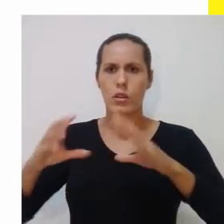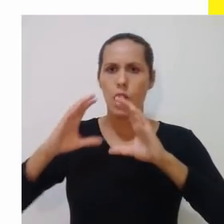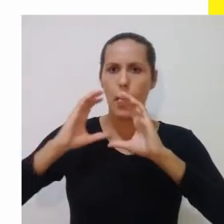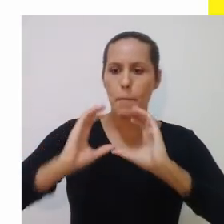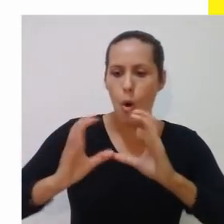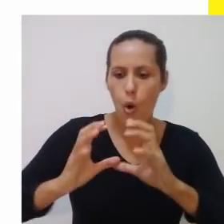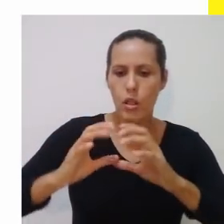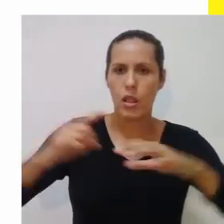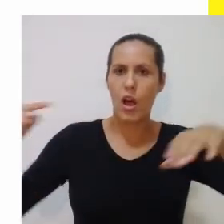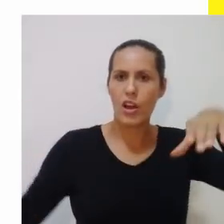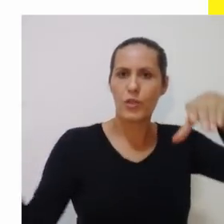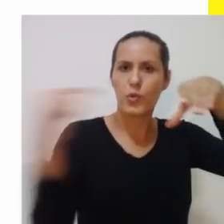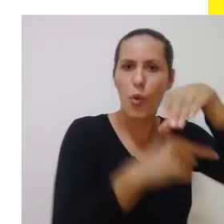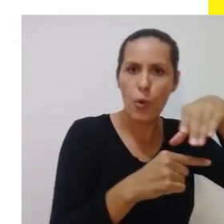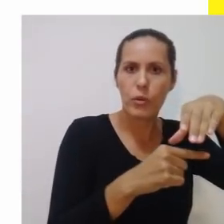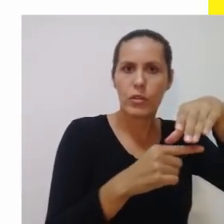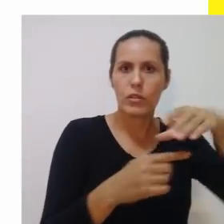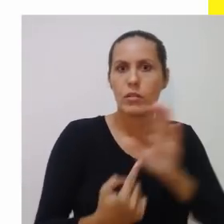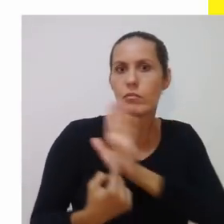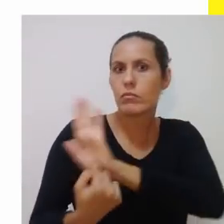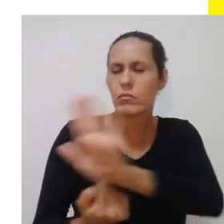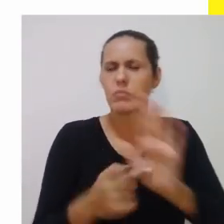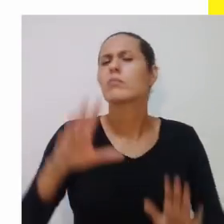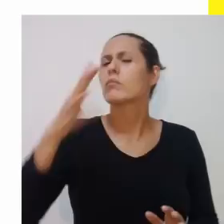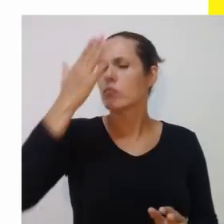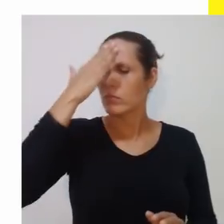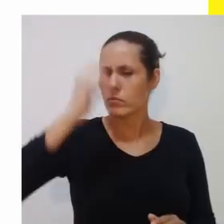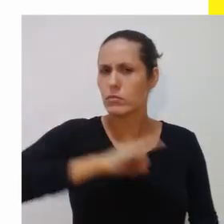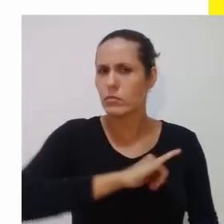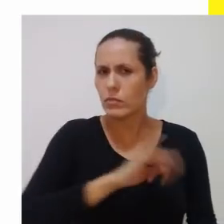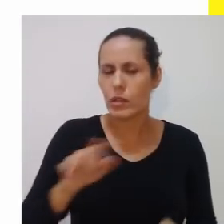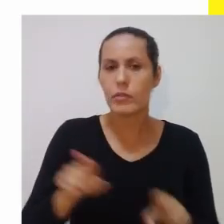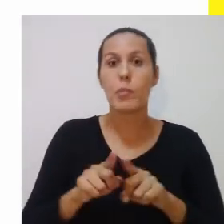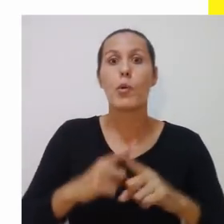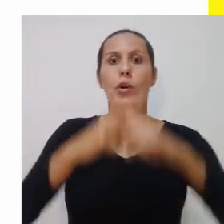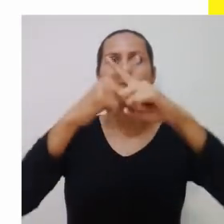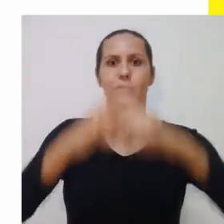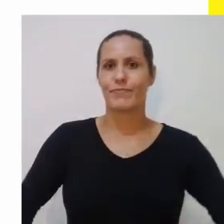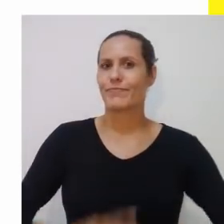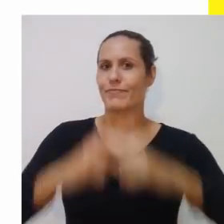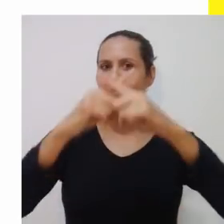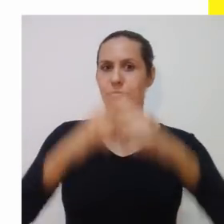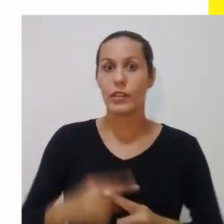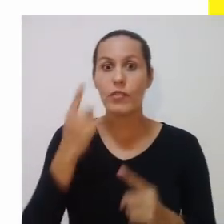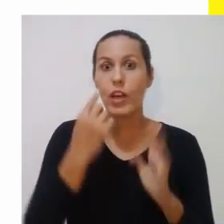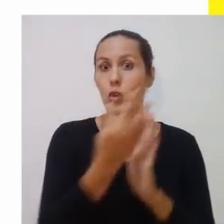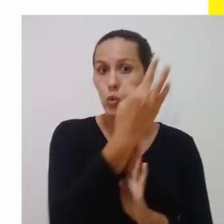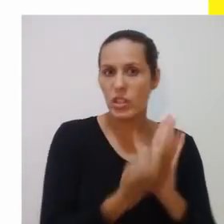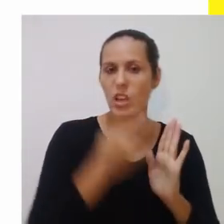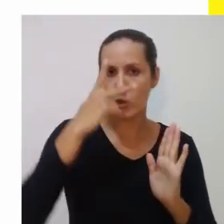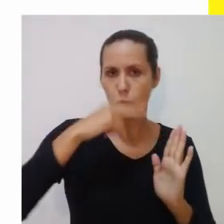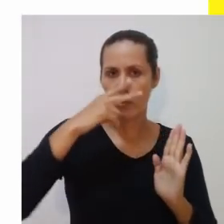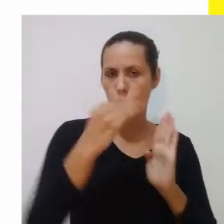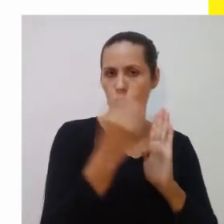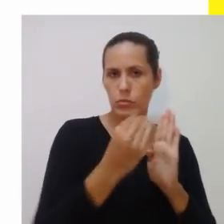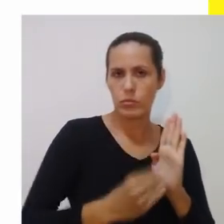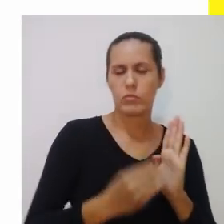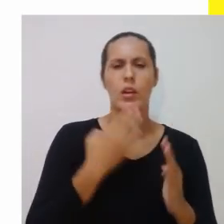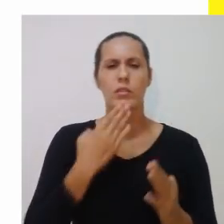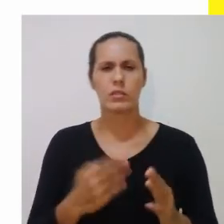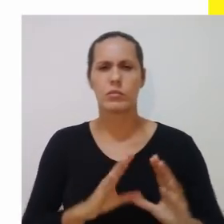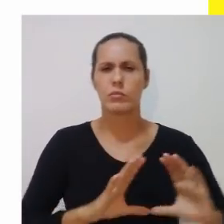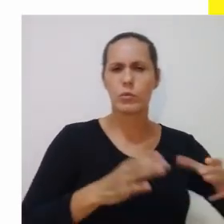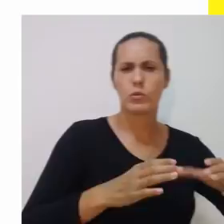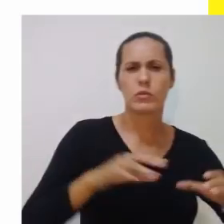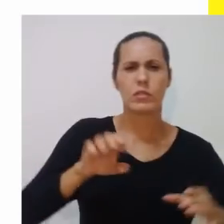Todos vocês, olhando para a tela de novo, eu vou mostrar mais algumas outras. Campeonato. No mesmo texto, tá, gente?